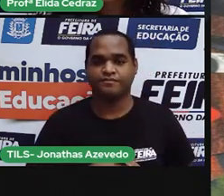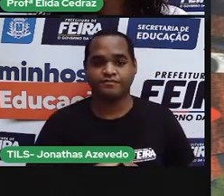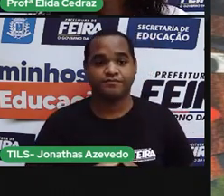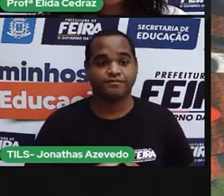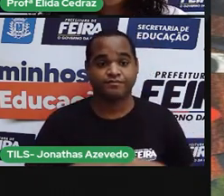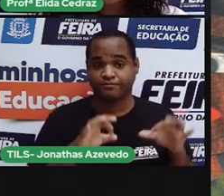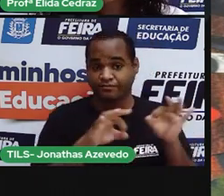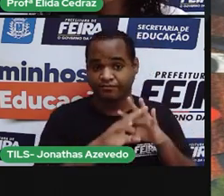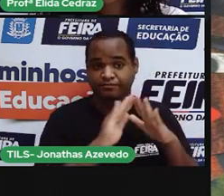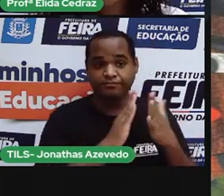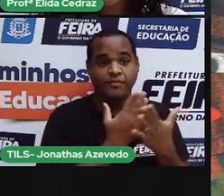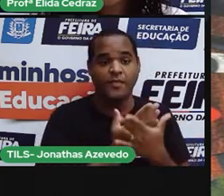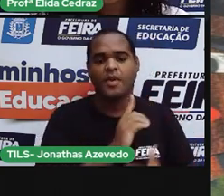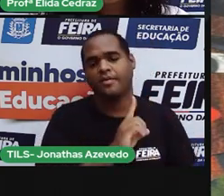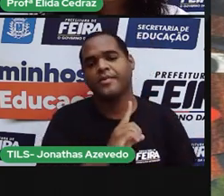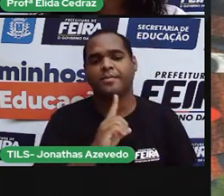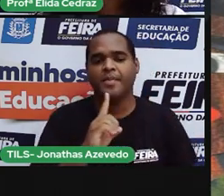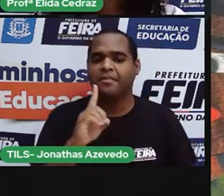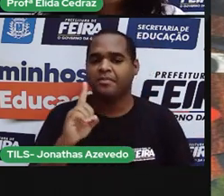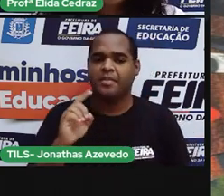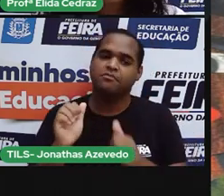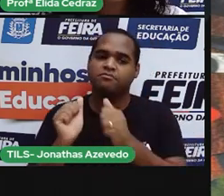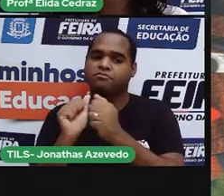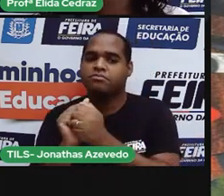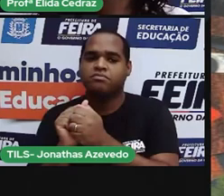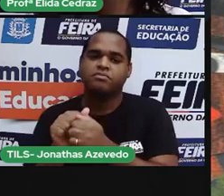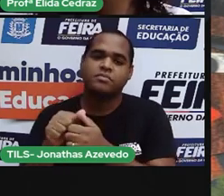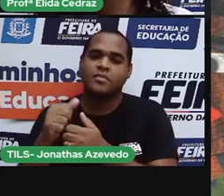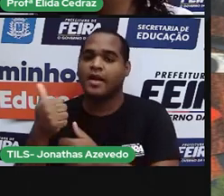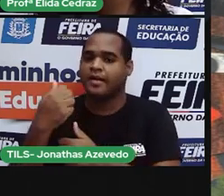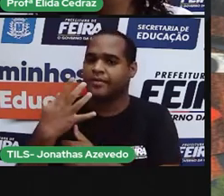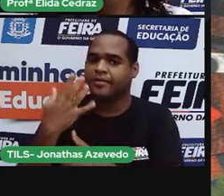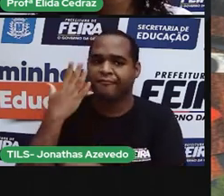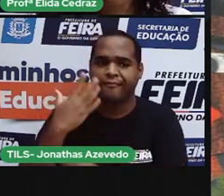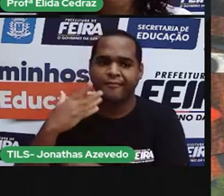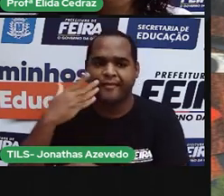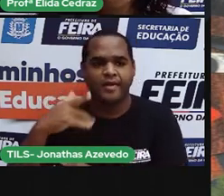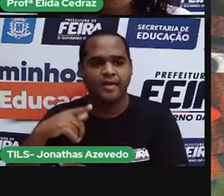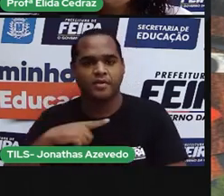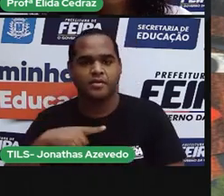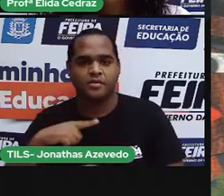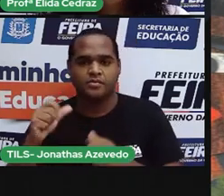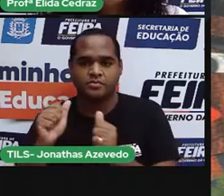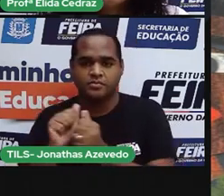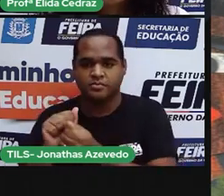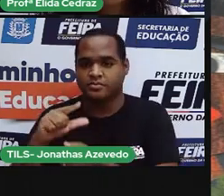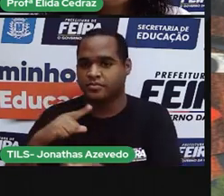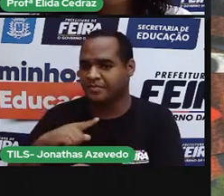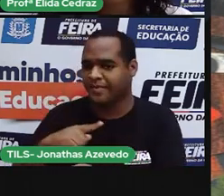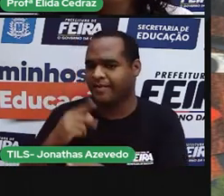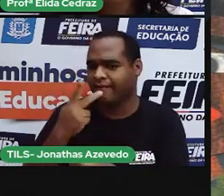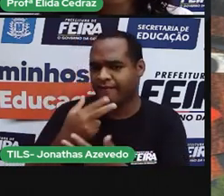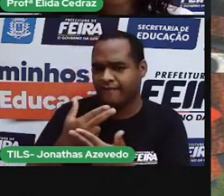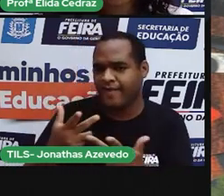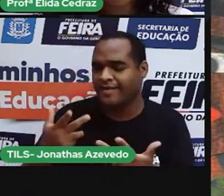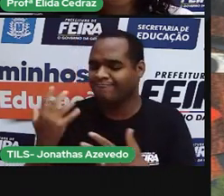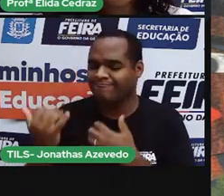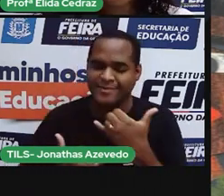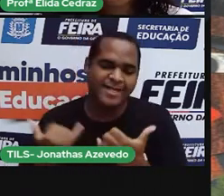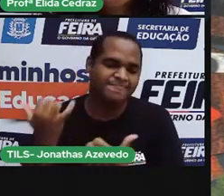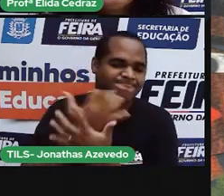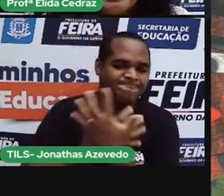Voltando da escola juntas, 14 crianças além do Ian. Todas vêm